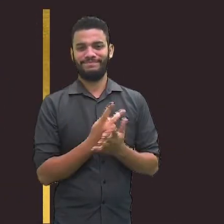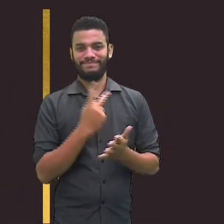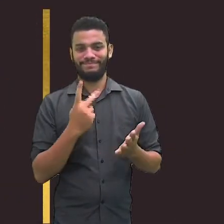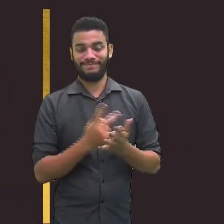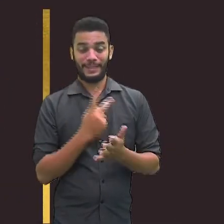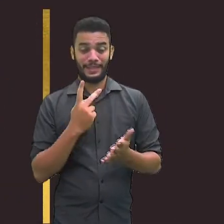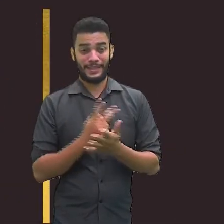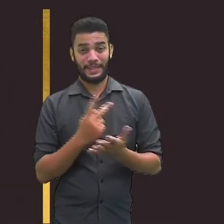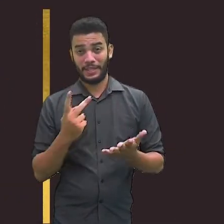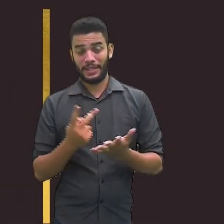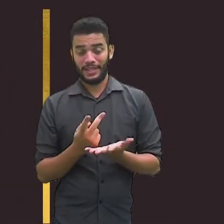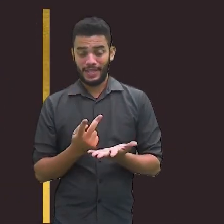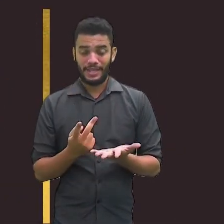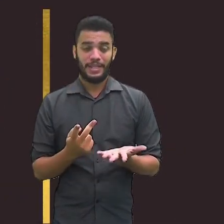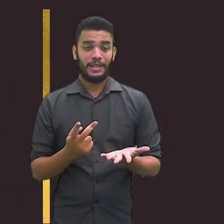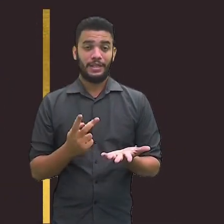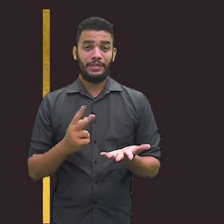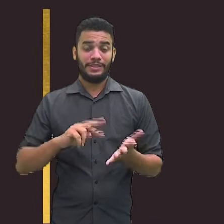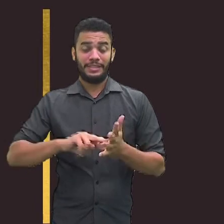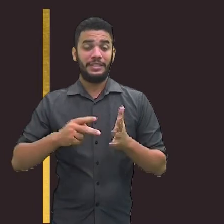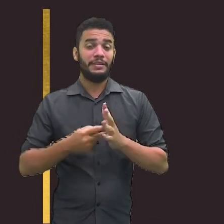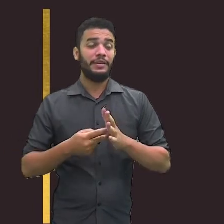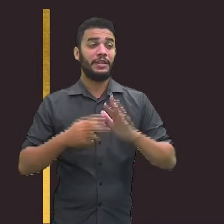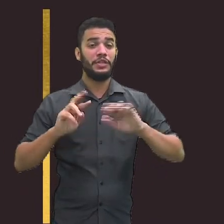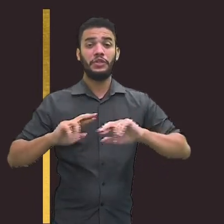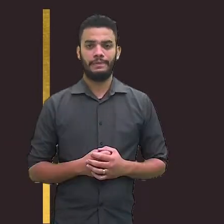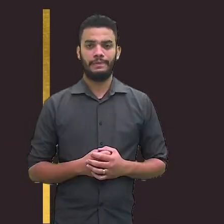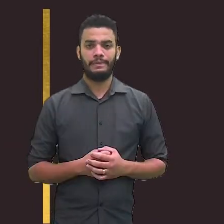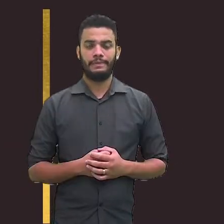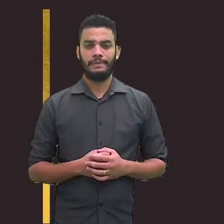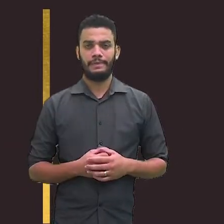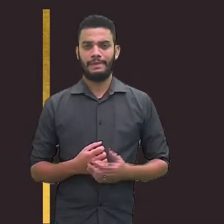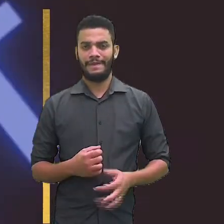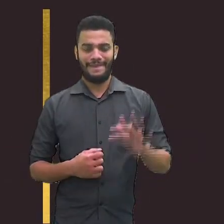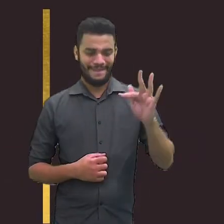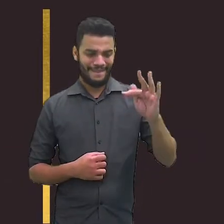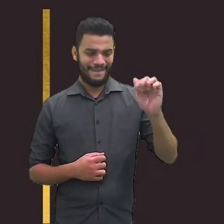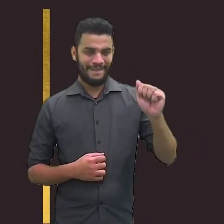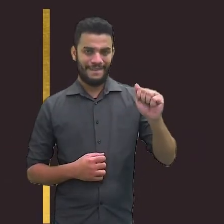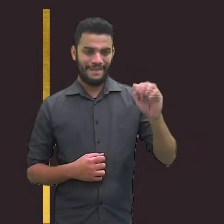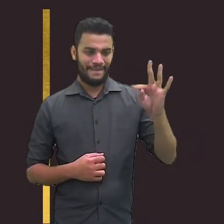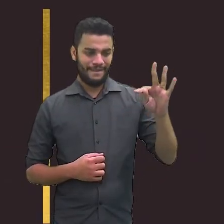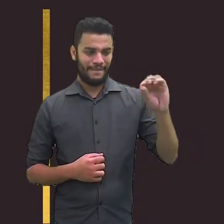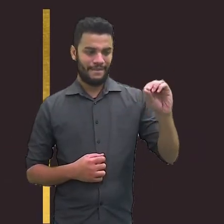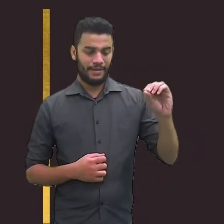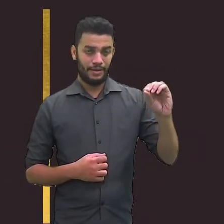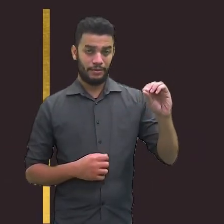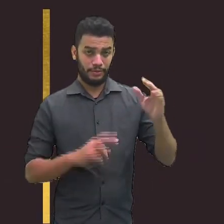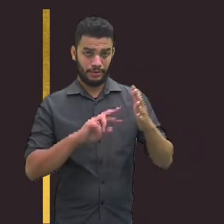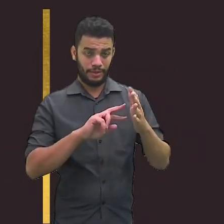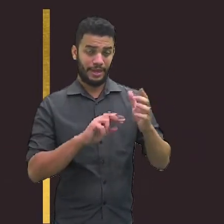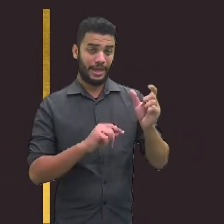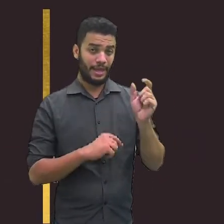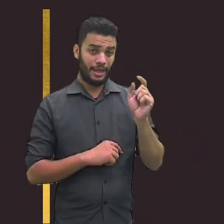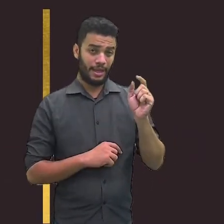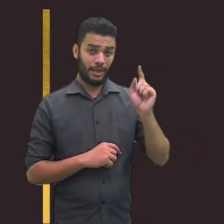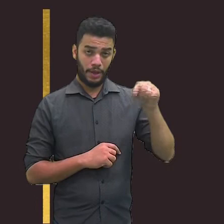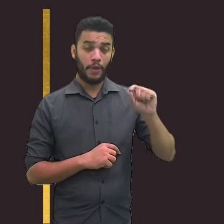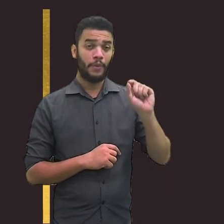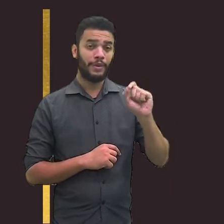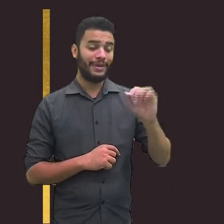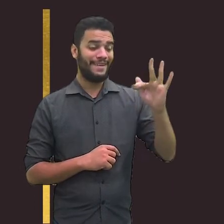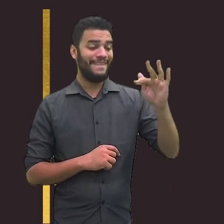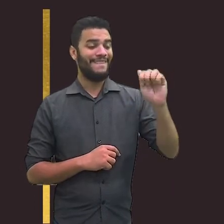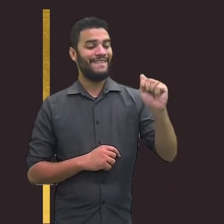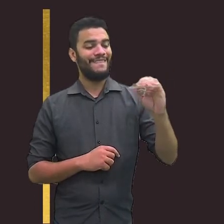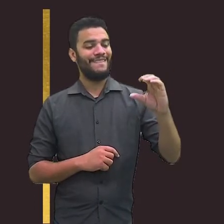nossos amigos falsos. Isso aí, false friends. Fato, a tradução é fact.